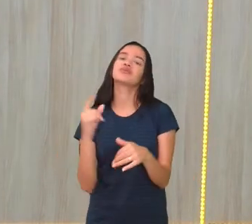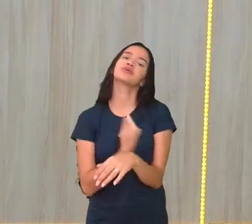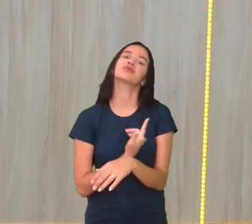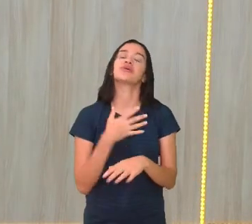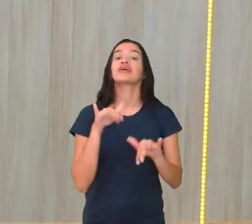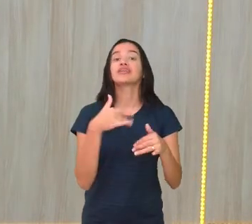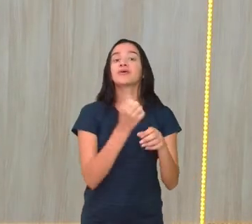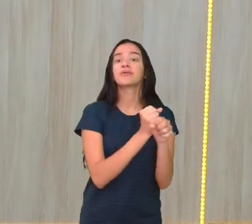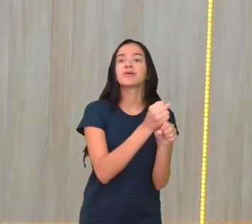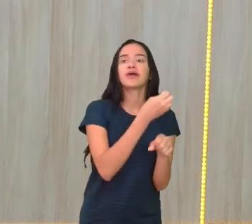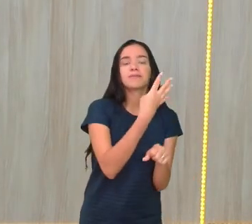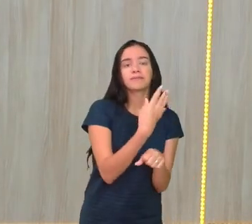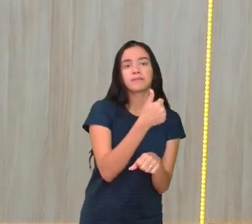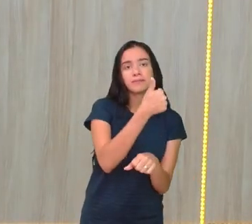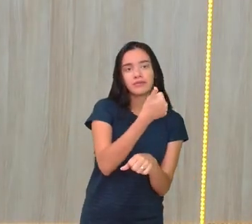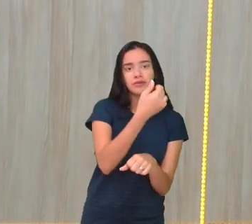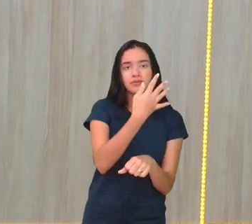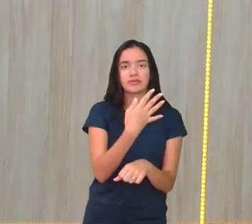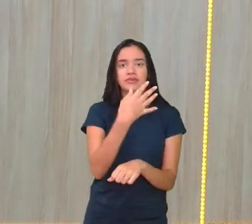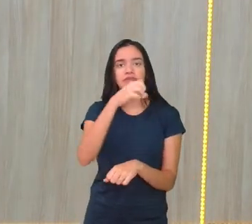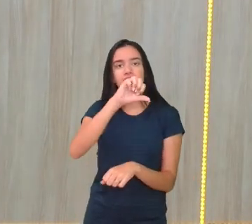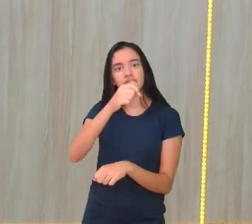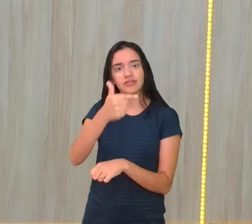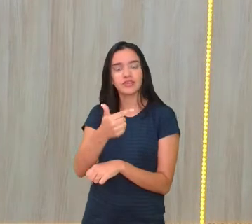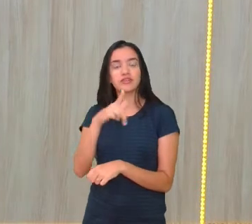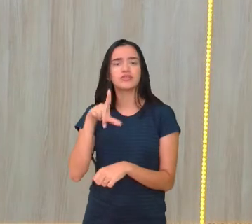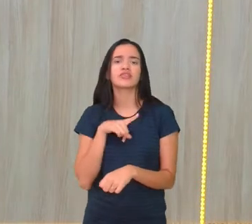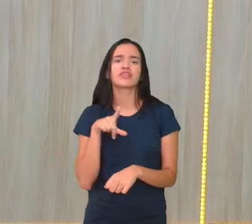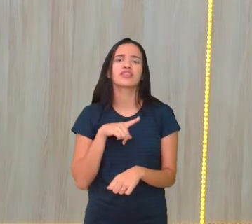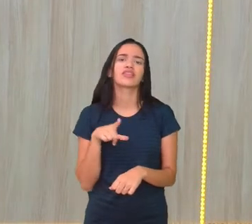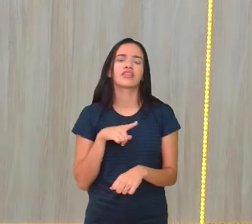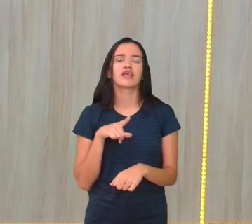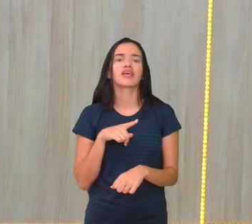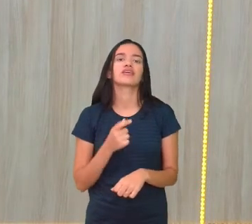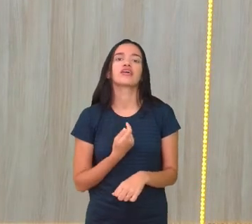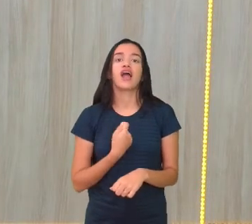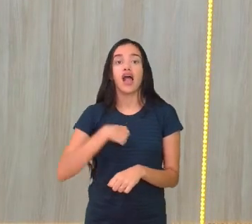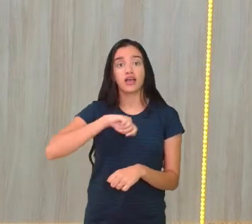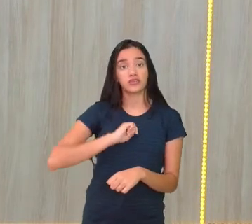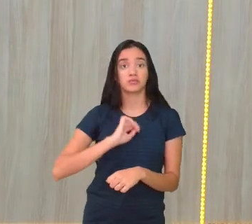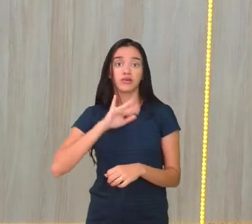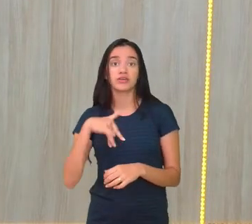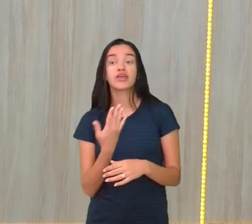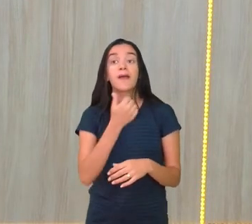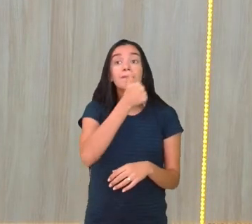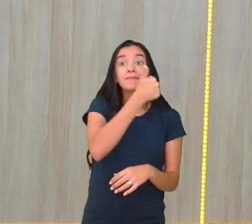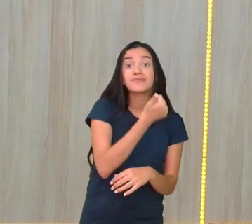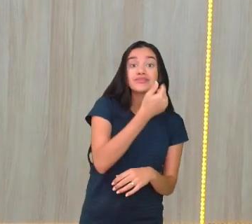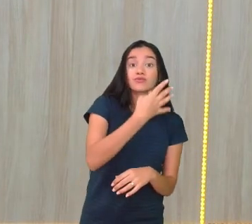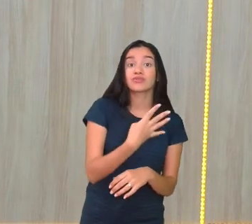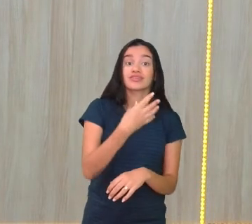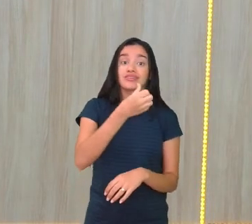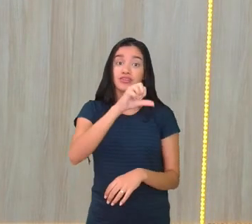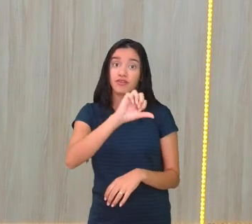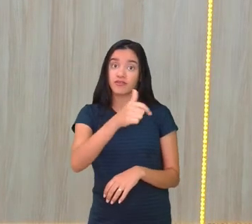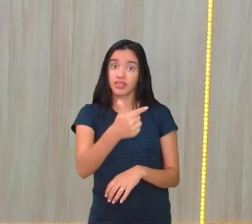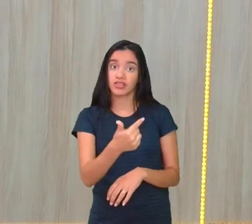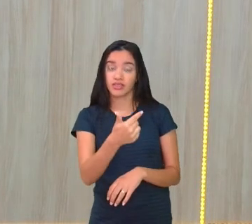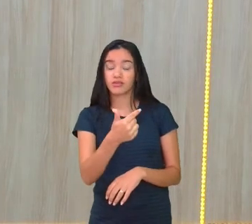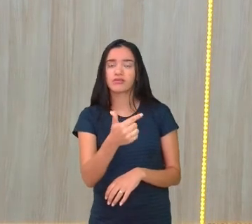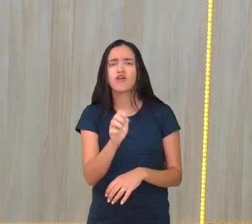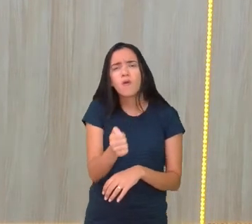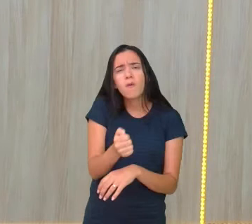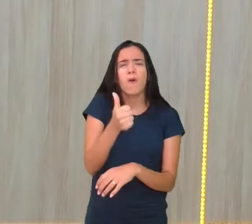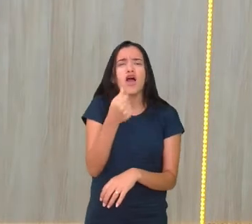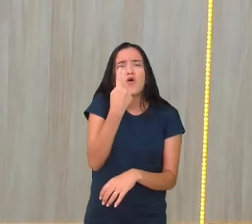em 1492 a gente tem a Espanha, certo? Veja, só em 1492, né?